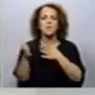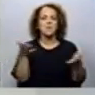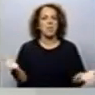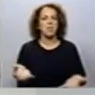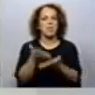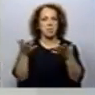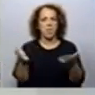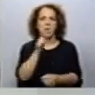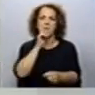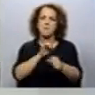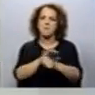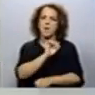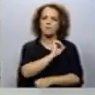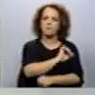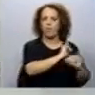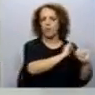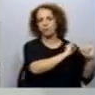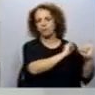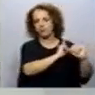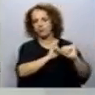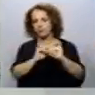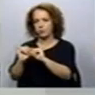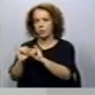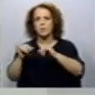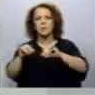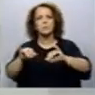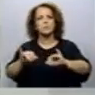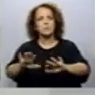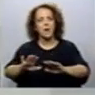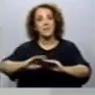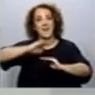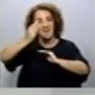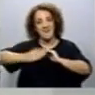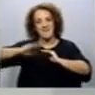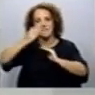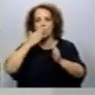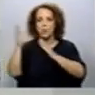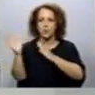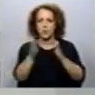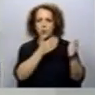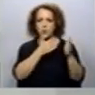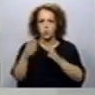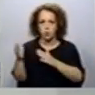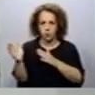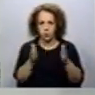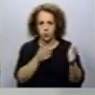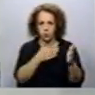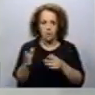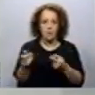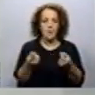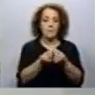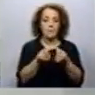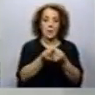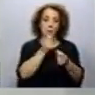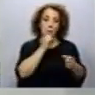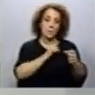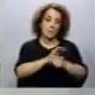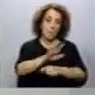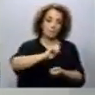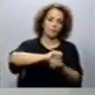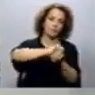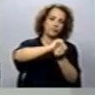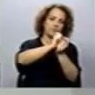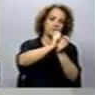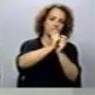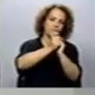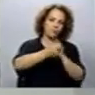do quadrante oeste, no entanto, a superar moderado nas terras altas e a rodar para o quadrante sul, no litoral a norte do Cabo Carvoeiro, a partir do meio da